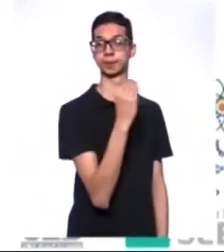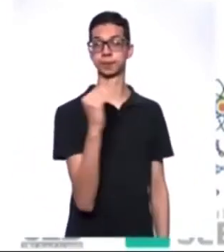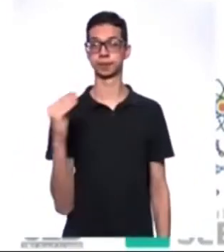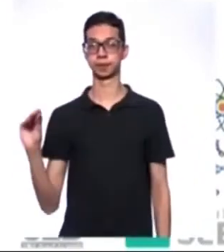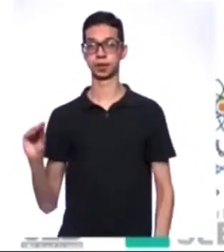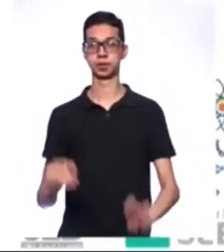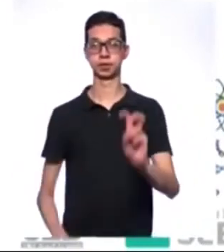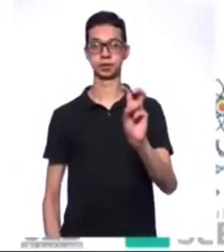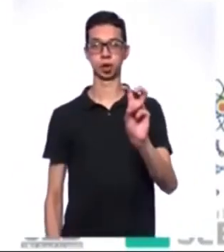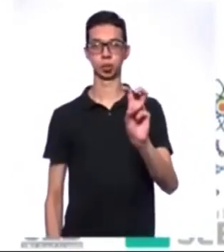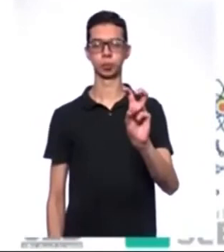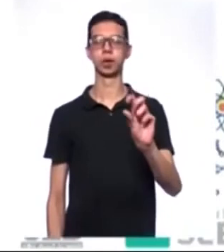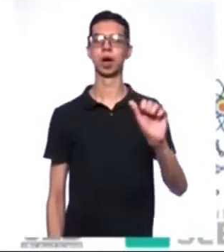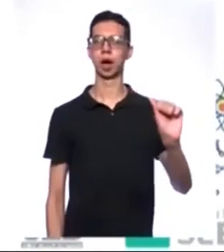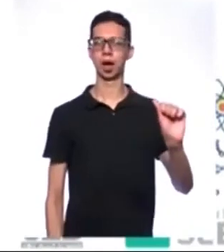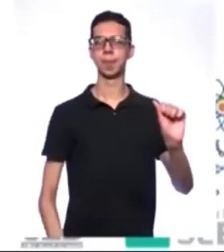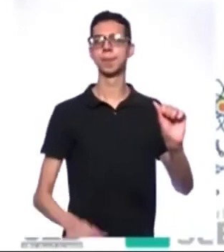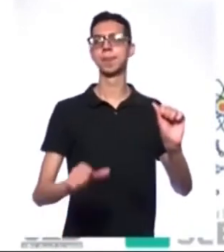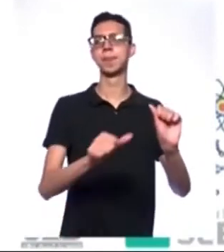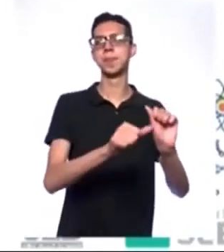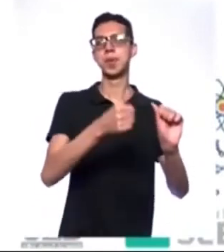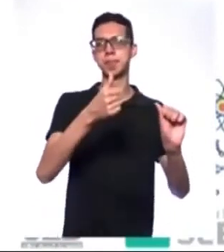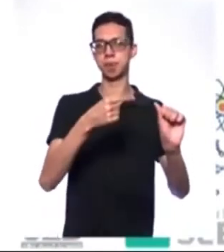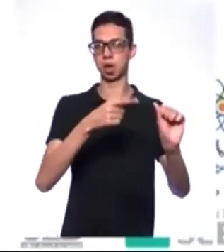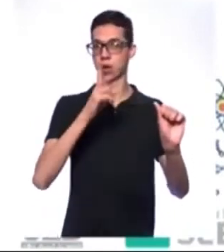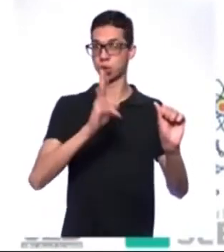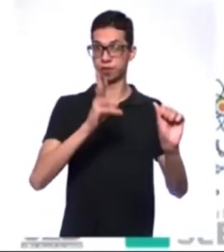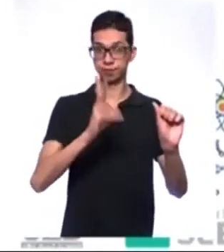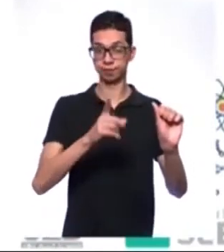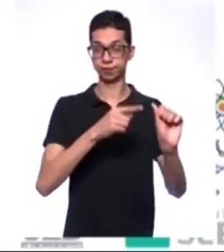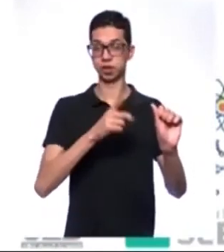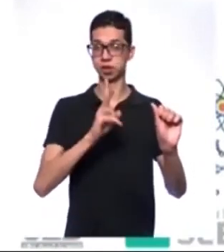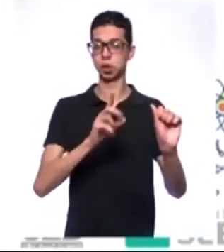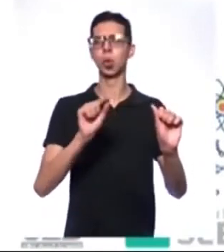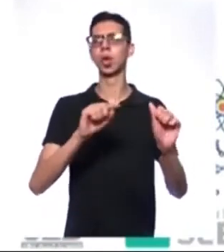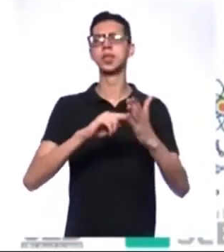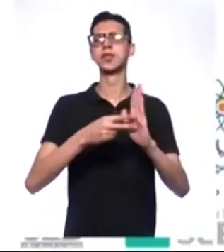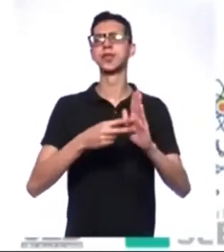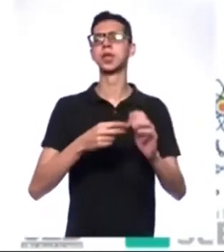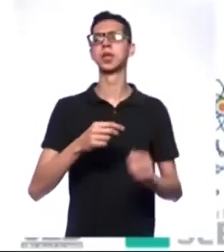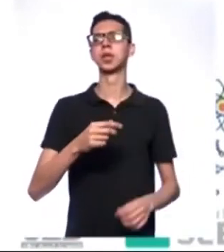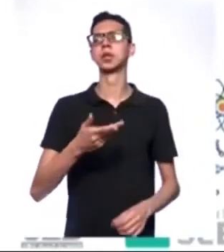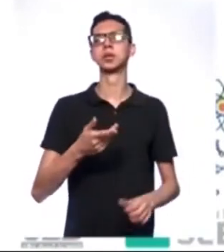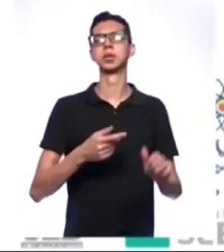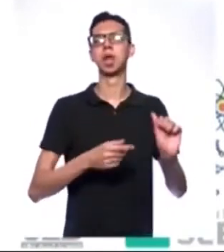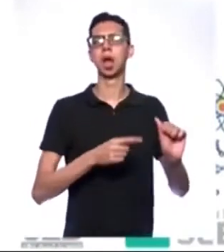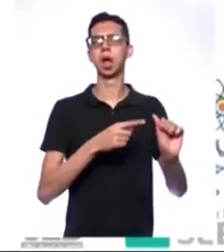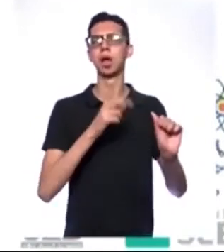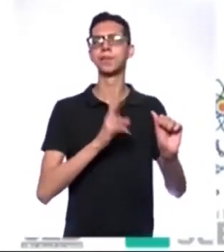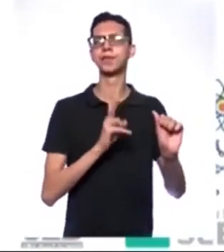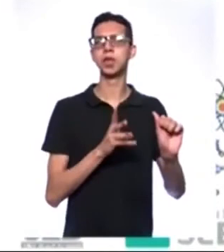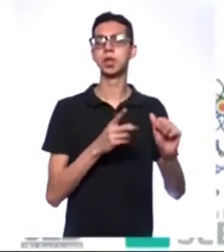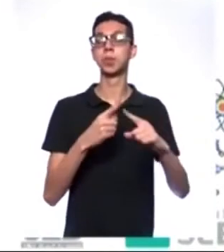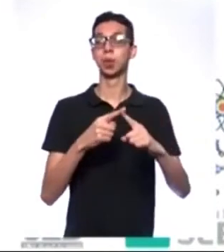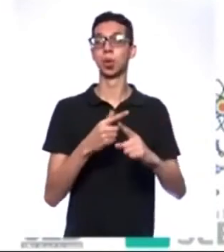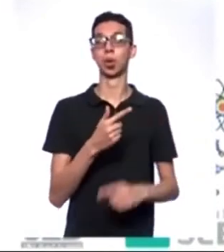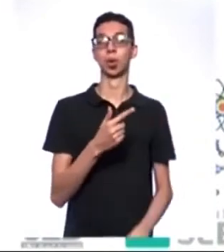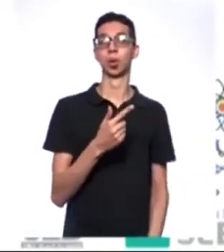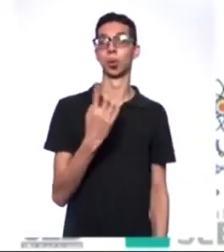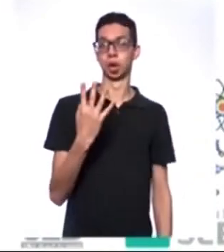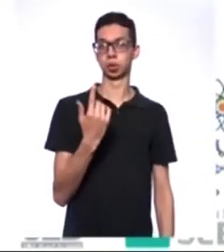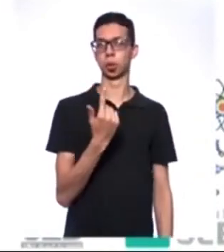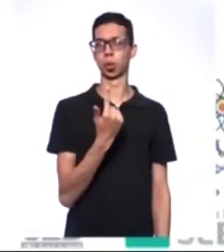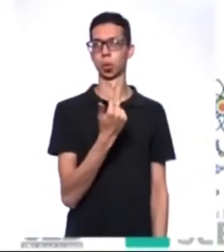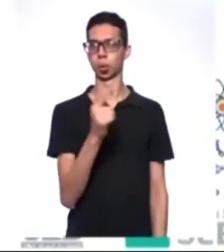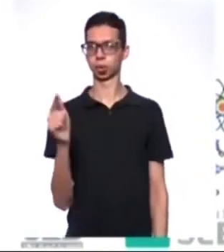fique só o ar na primeira casinha O que significa pisar o ar da primeira casinha que as outras quatro